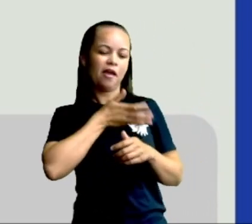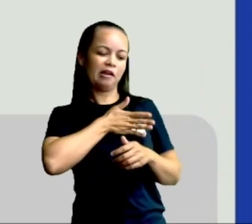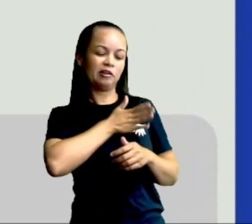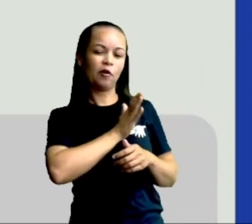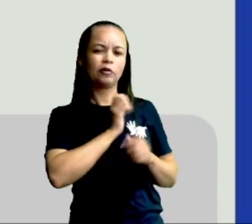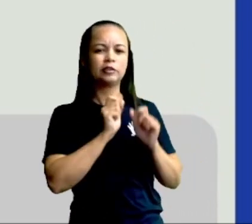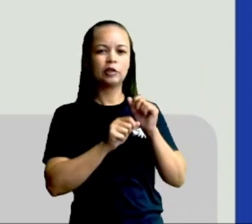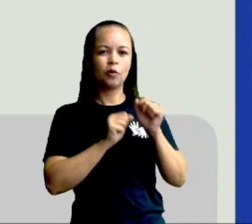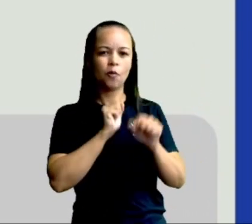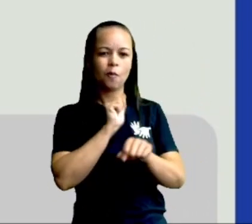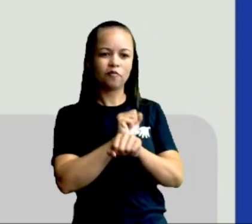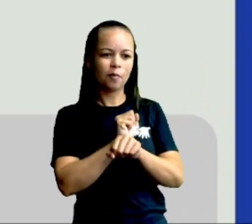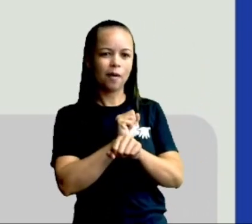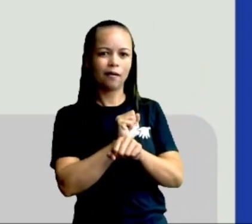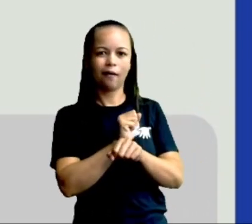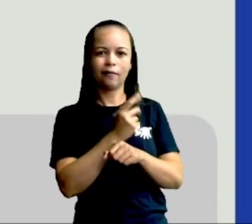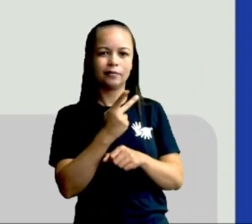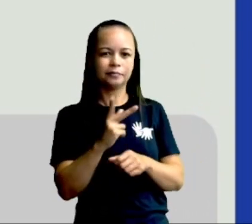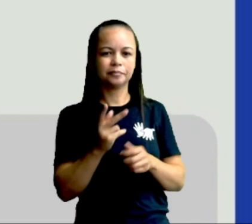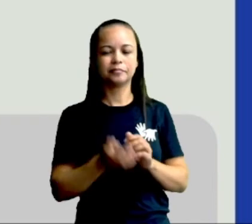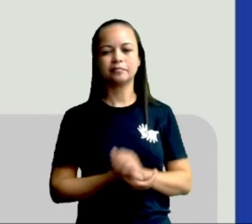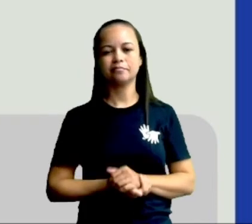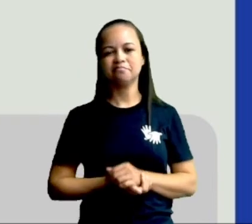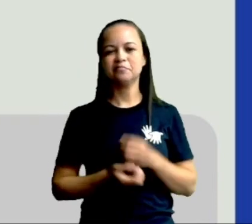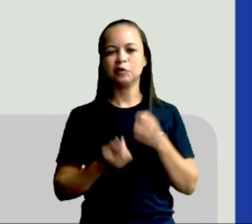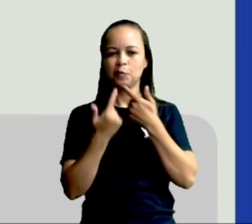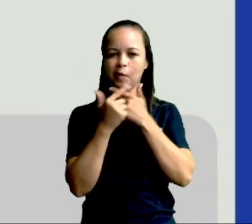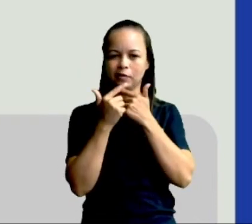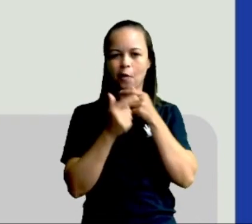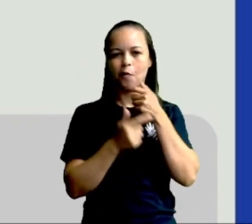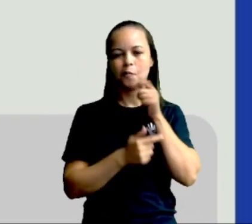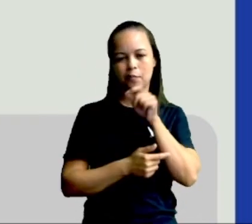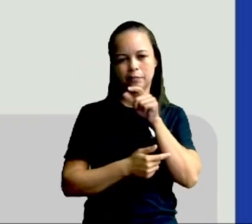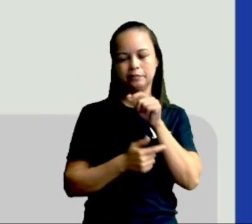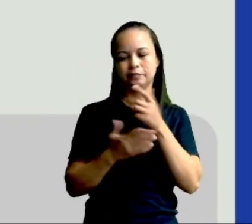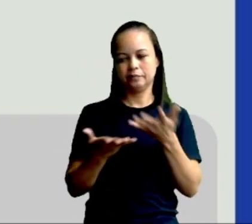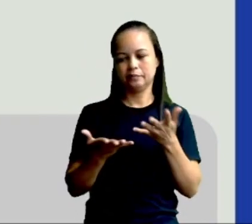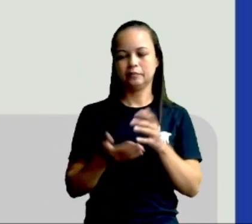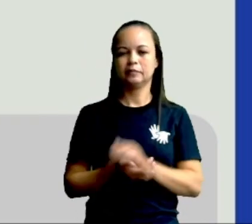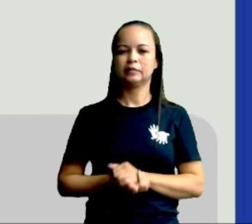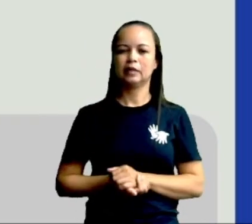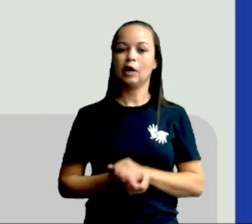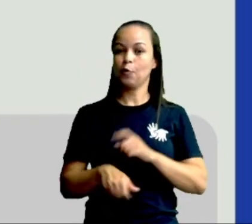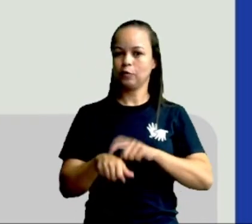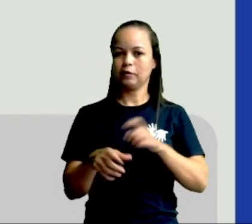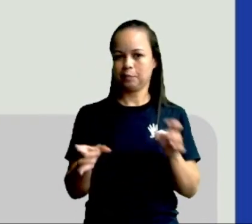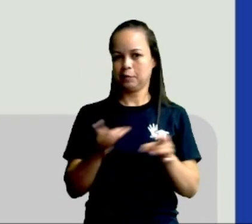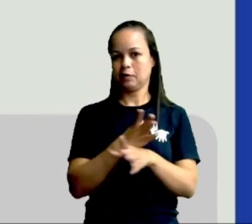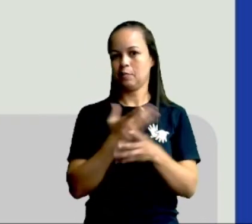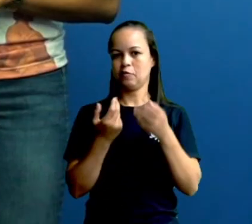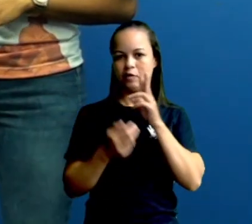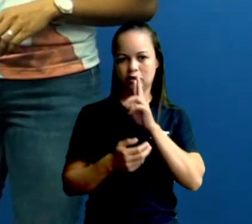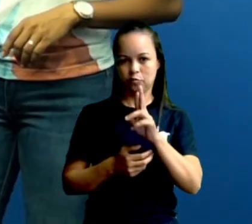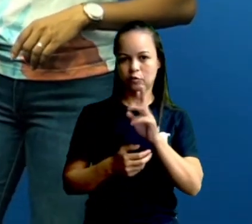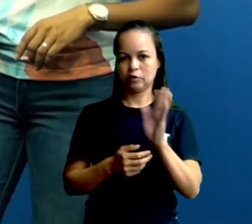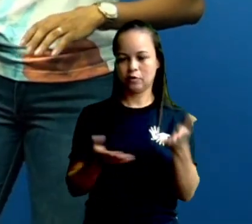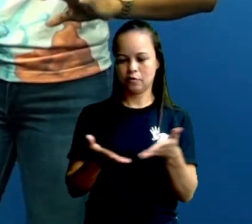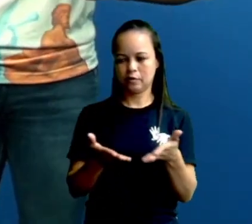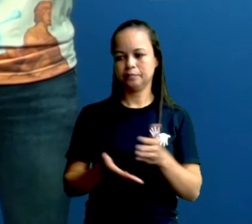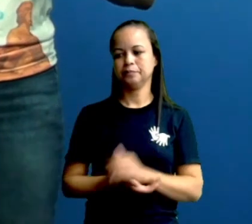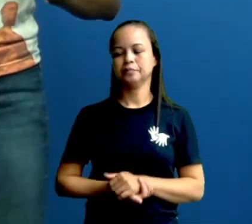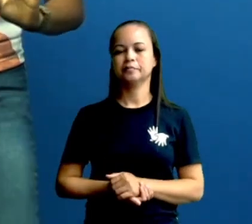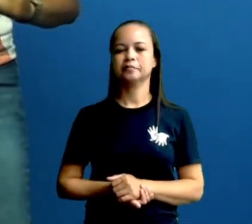daquela forma. Tudo aí para dar um humor. Mas e aí? O tempo já acabou. Vamos saber qual a resposta, gente?